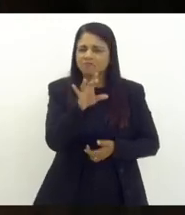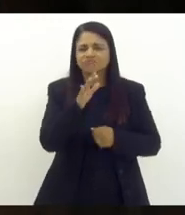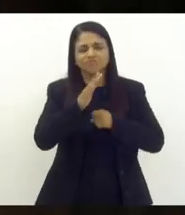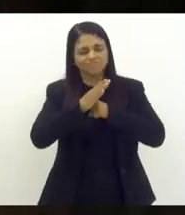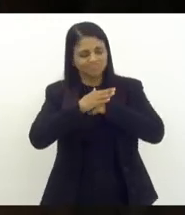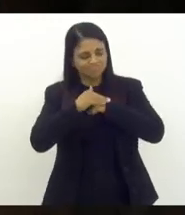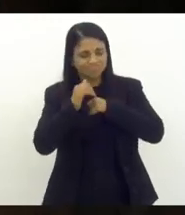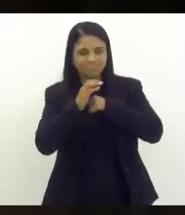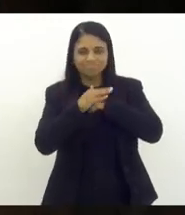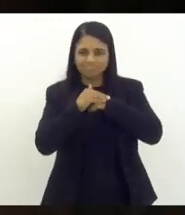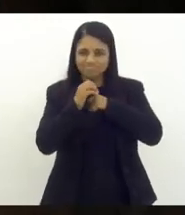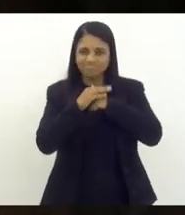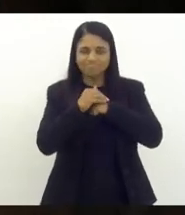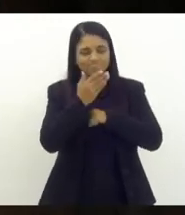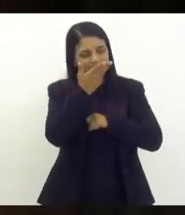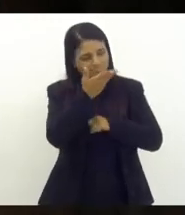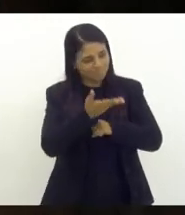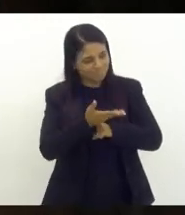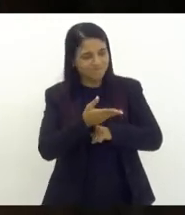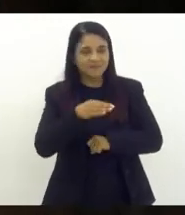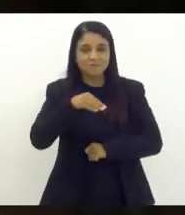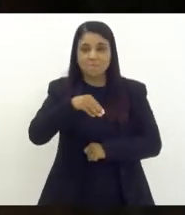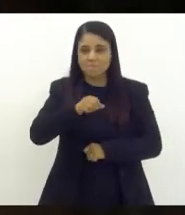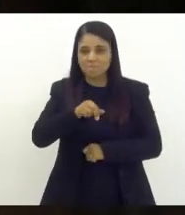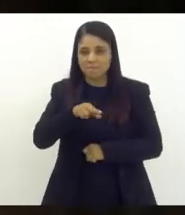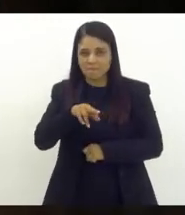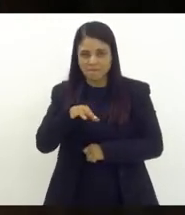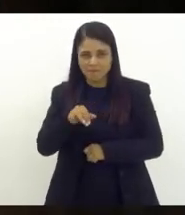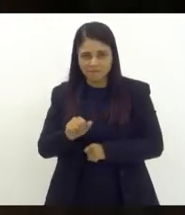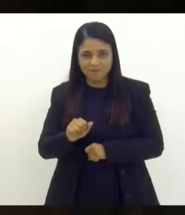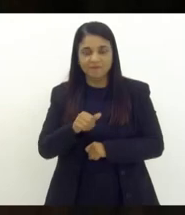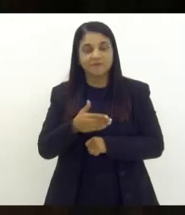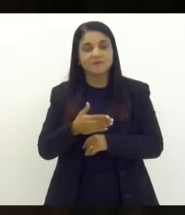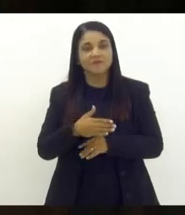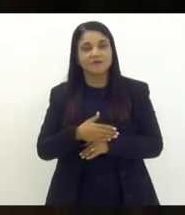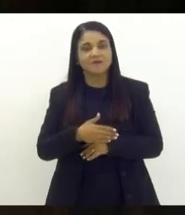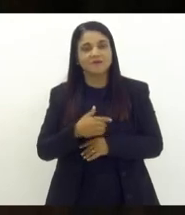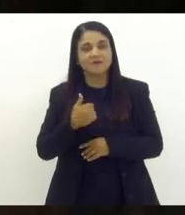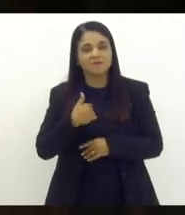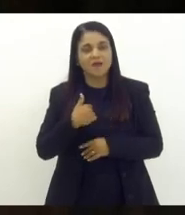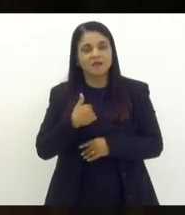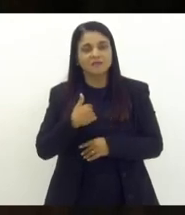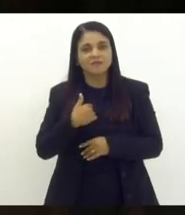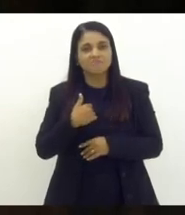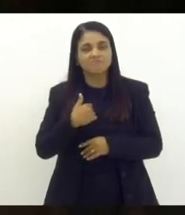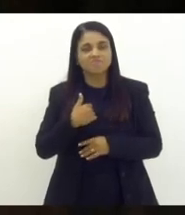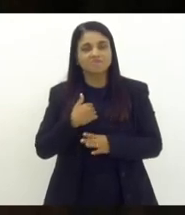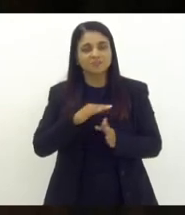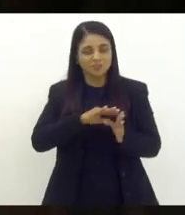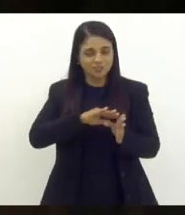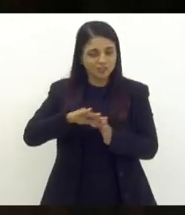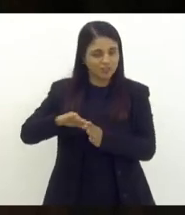grande por você Márcia mas saindo um pouco da formalidade